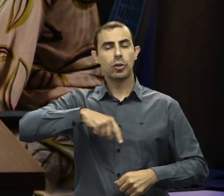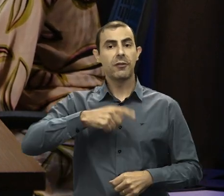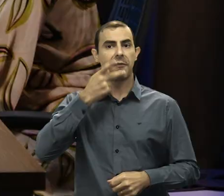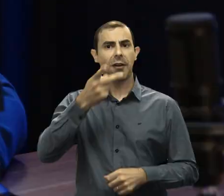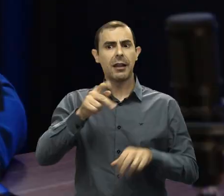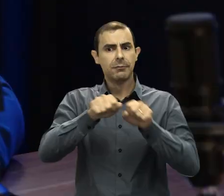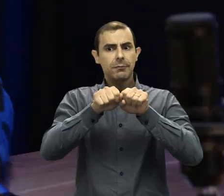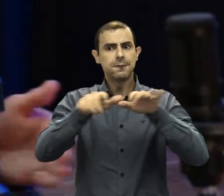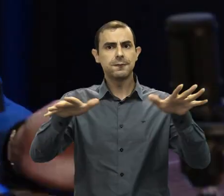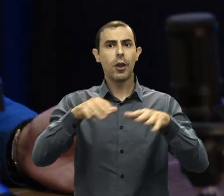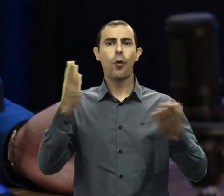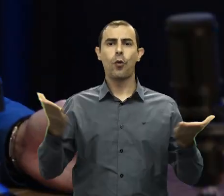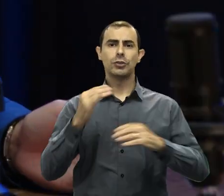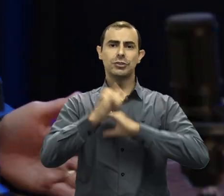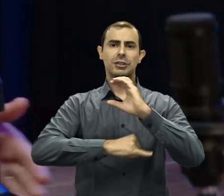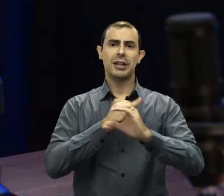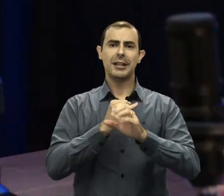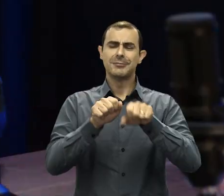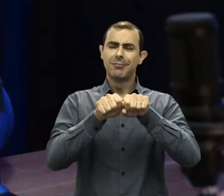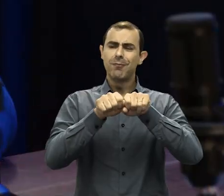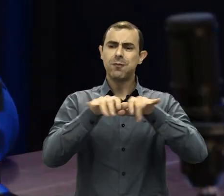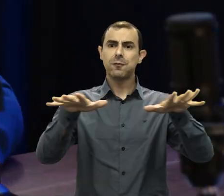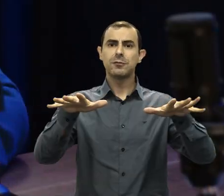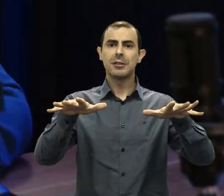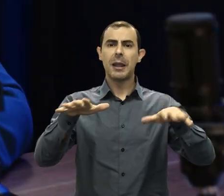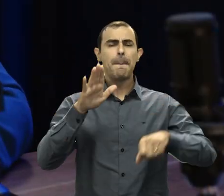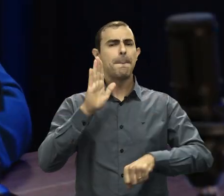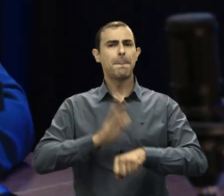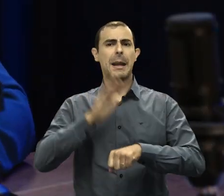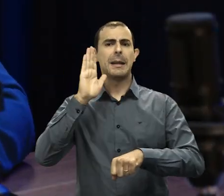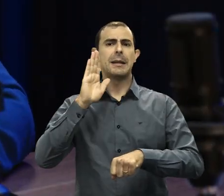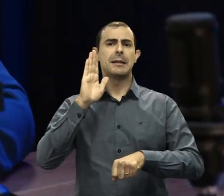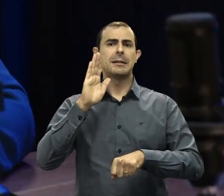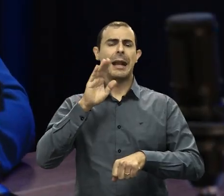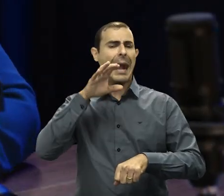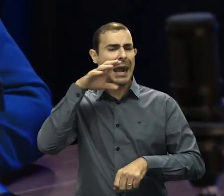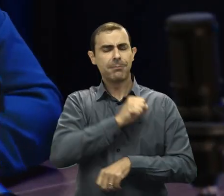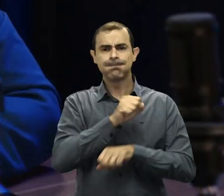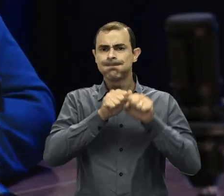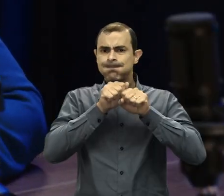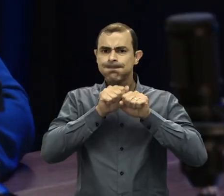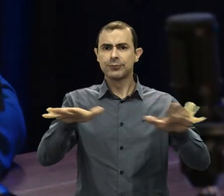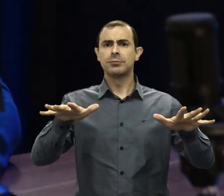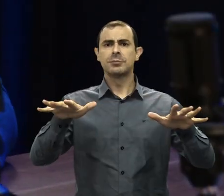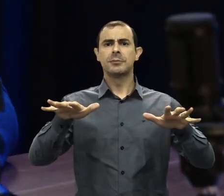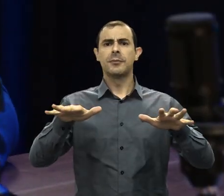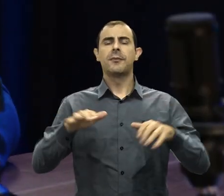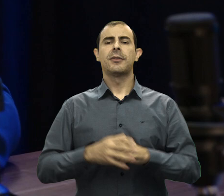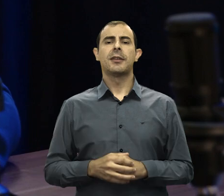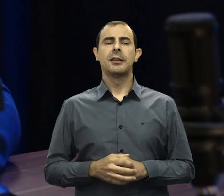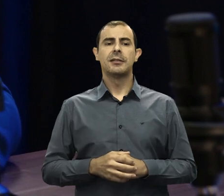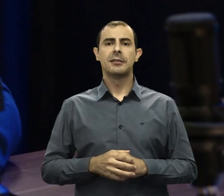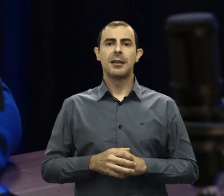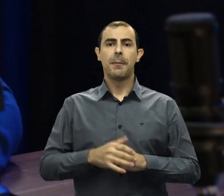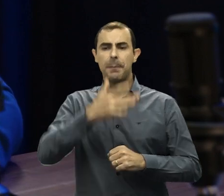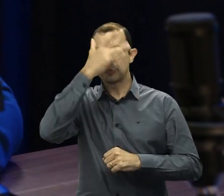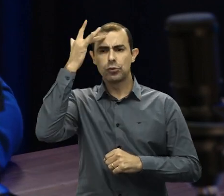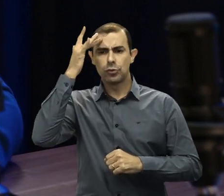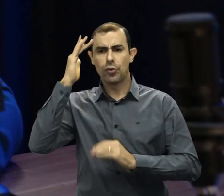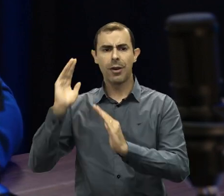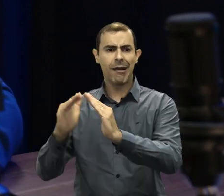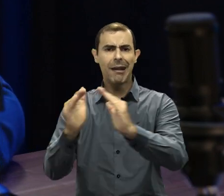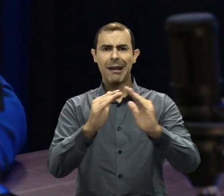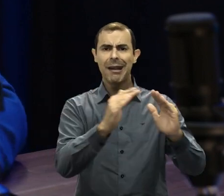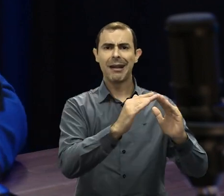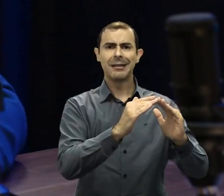muito mais abrangência. A internet hoje chega de uma forma muito, muito rápida aí, nas